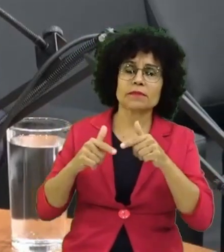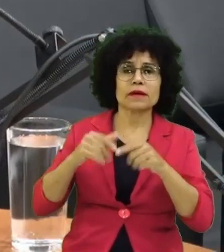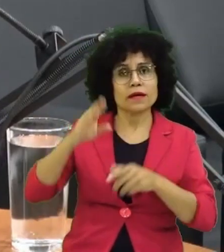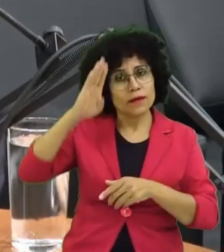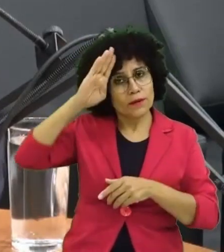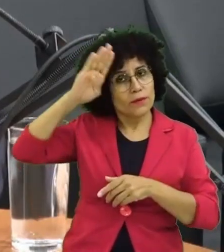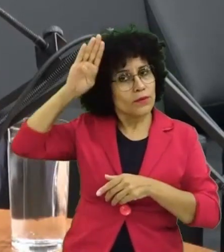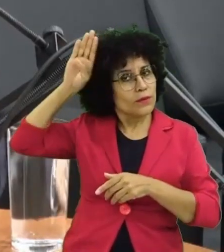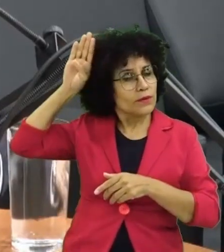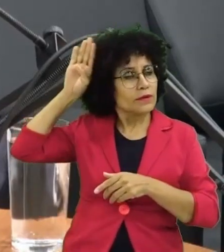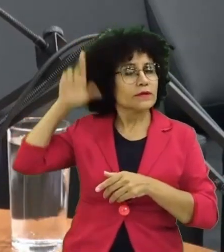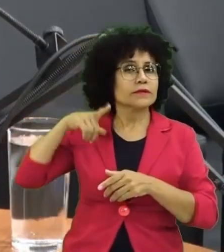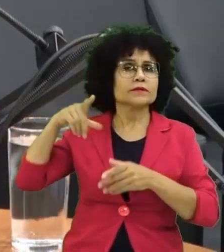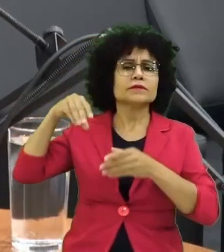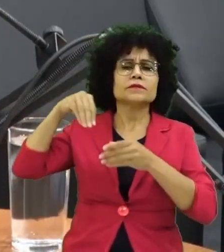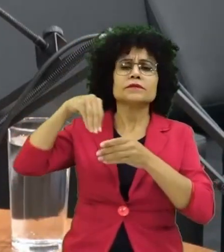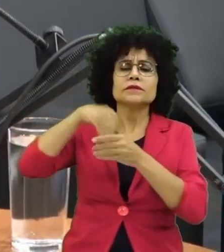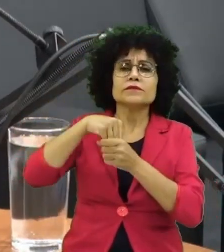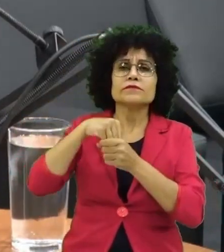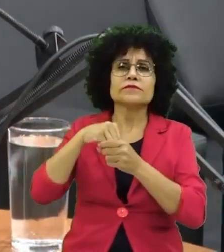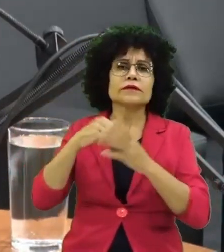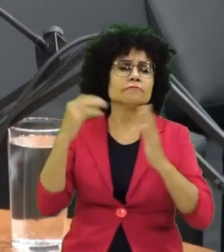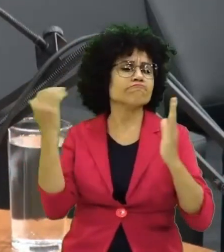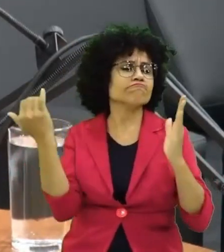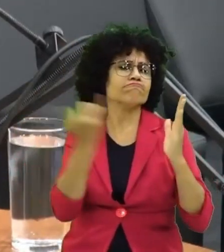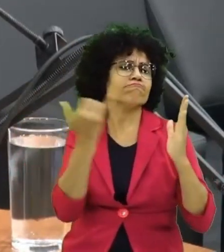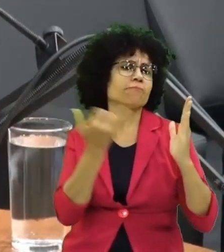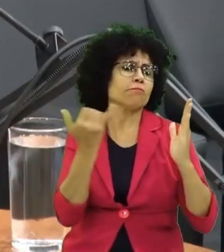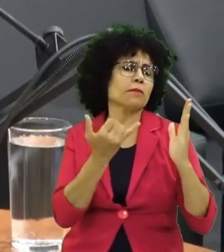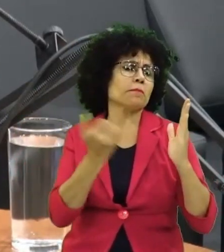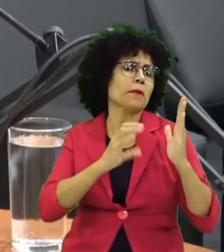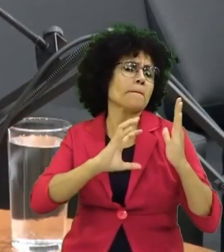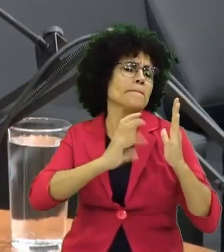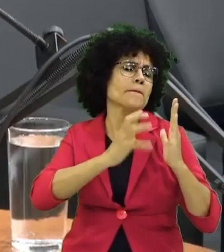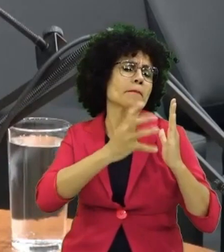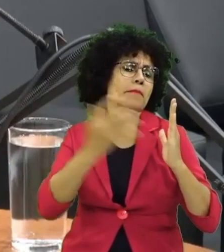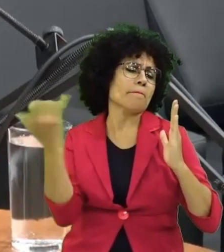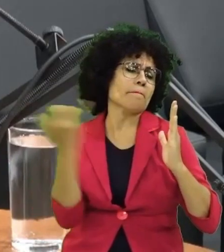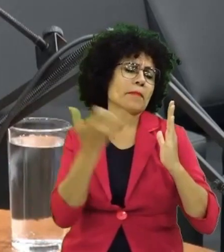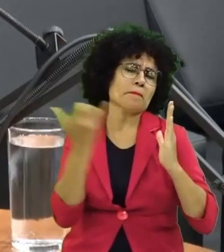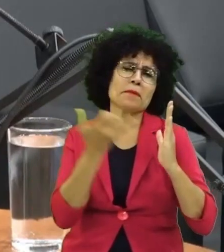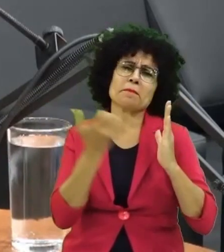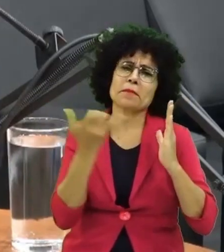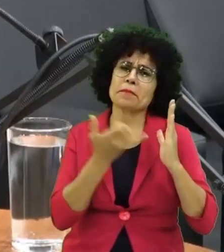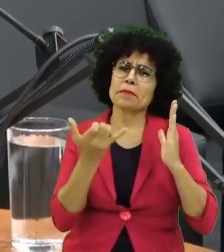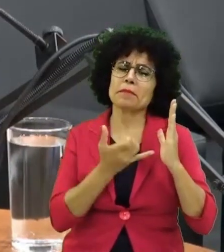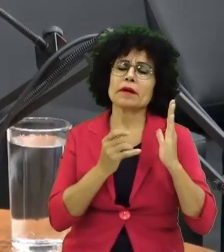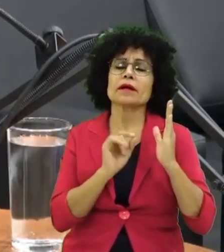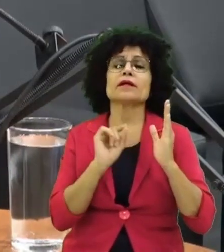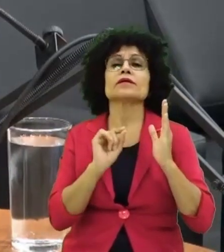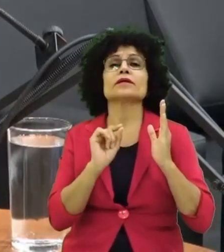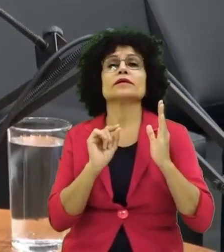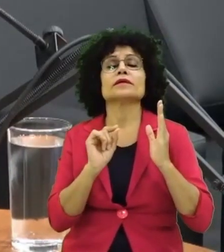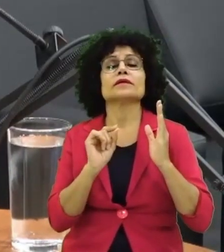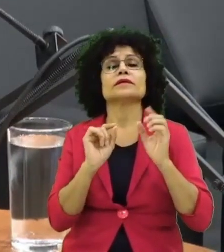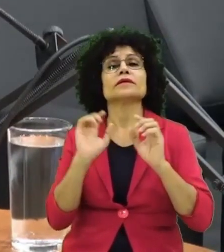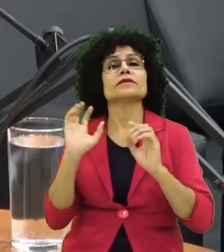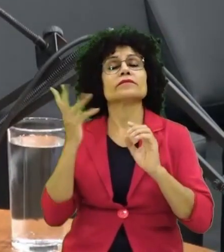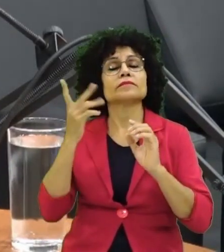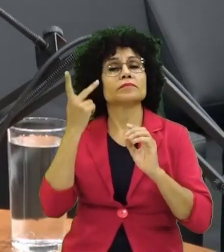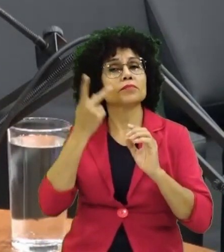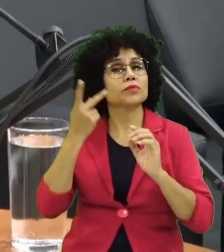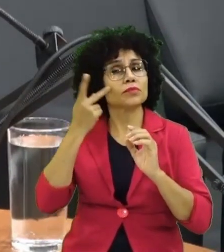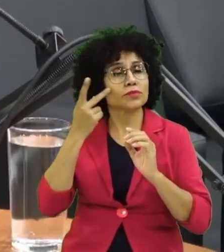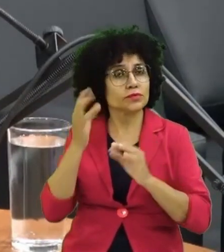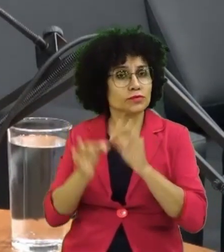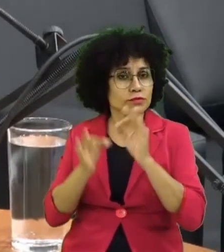acadêmicos que vão abastecer esse banco de dados. Nós vamos trabalhar com um banco de dados, né? E aí o promotor de justiça